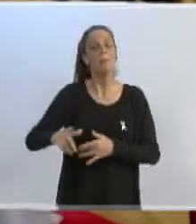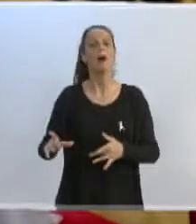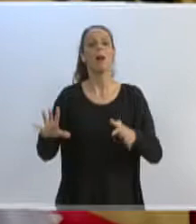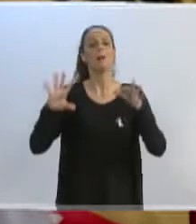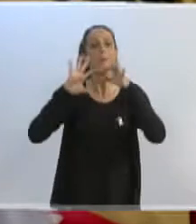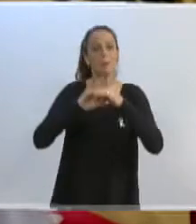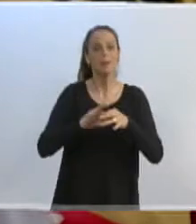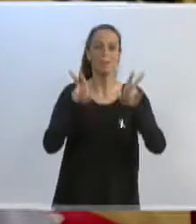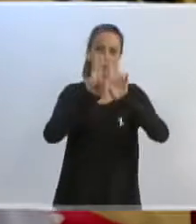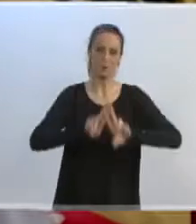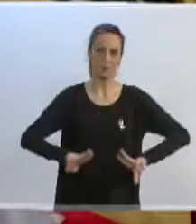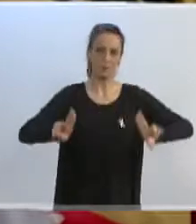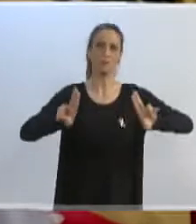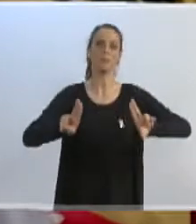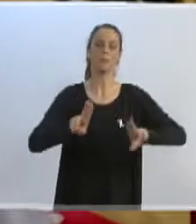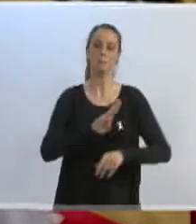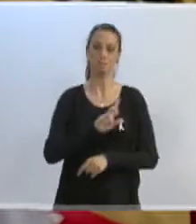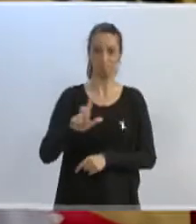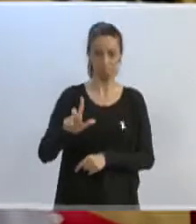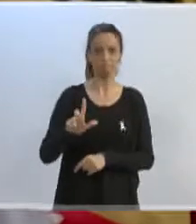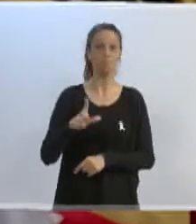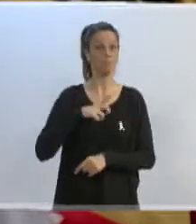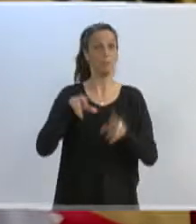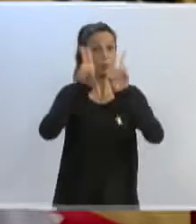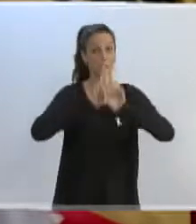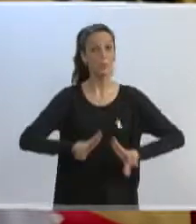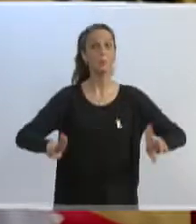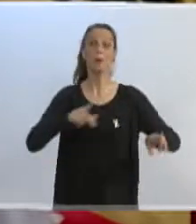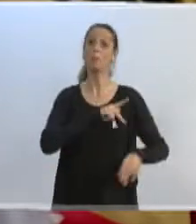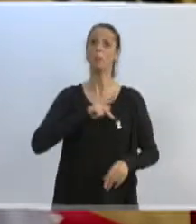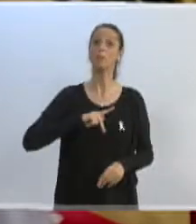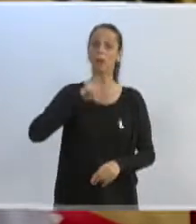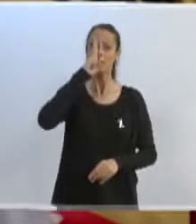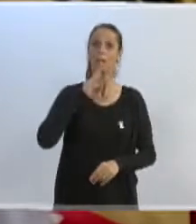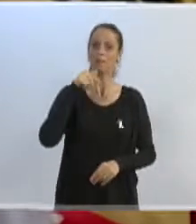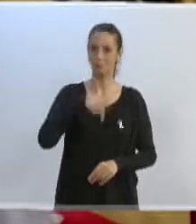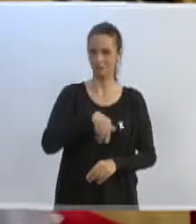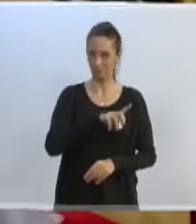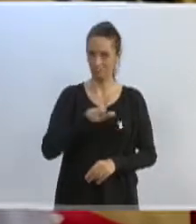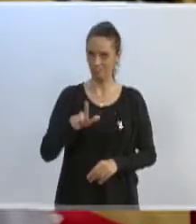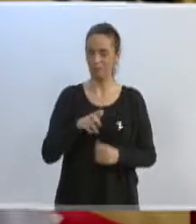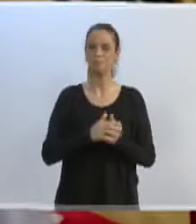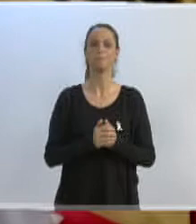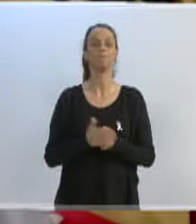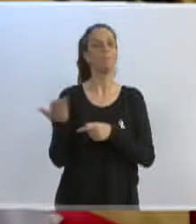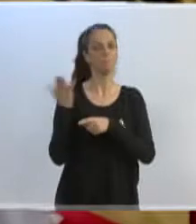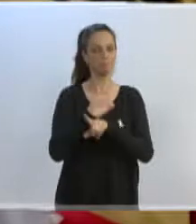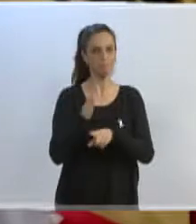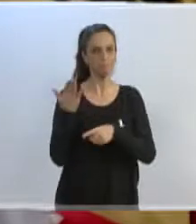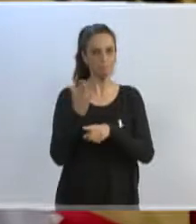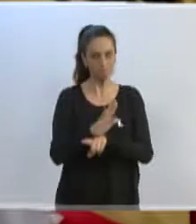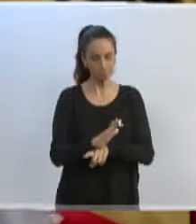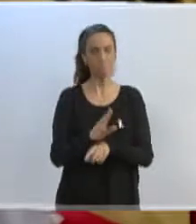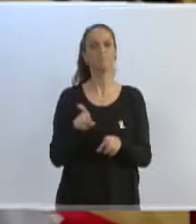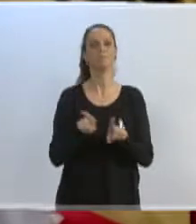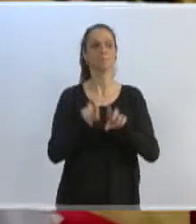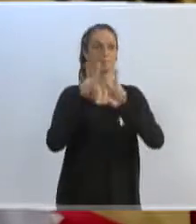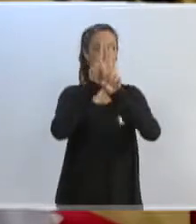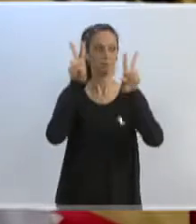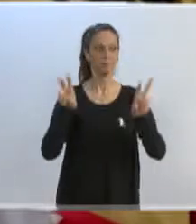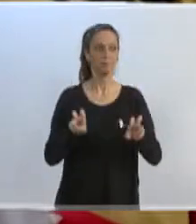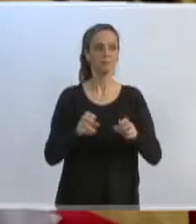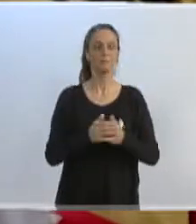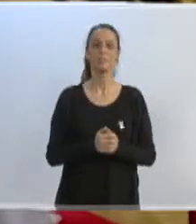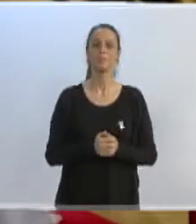UFSC Blumenau, o que é muito importante. Nós temos a Universidade Federal Pública Gratuita colaborando nessa temática,